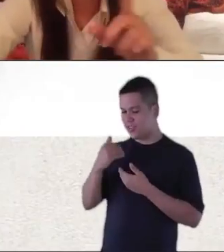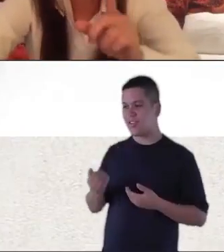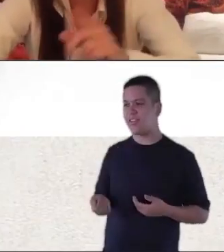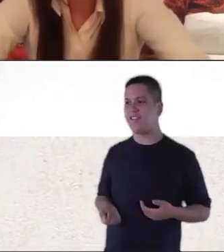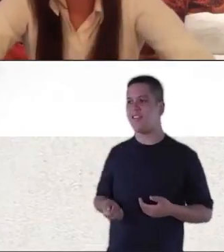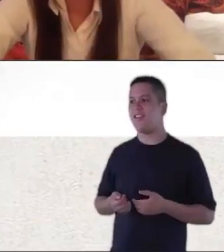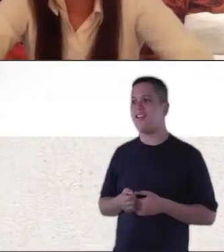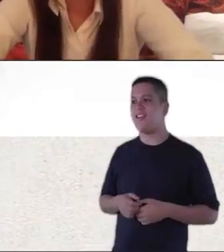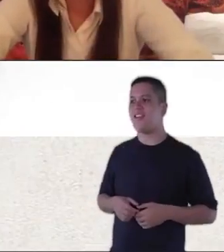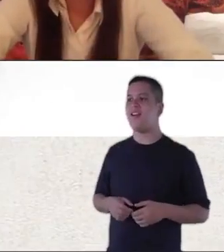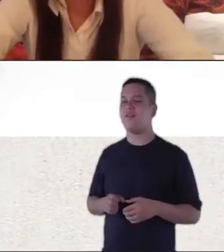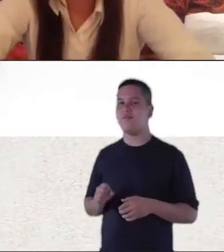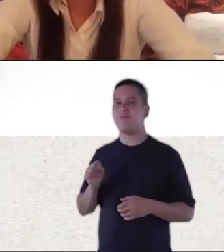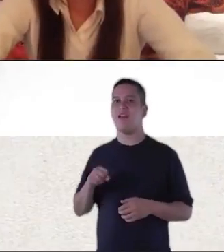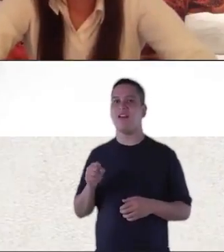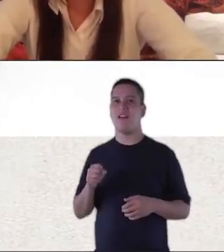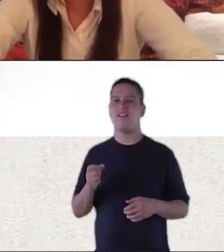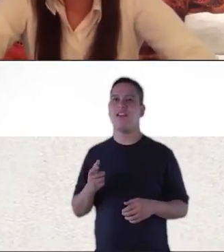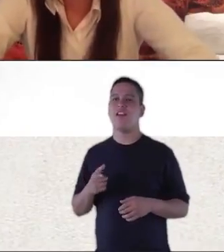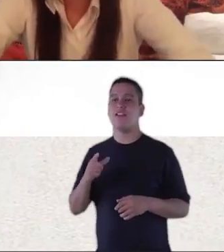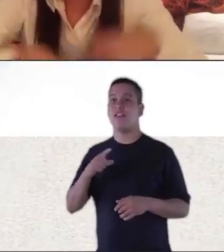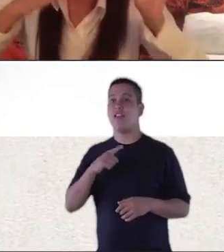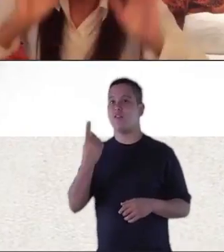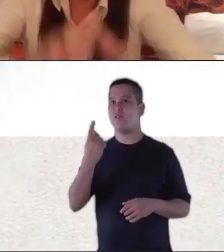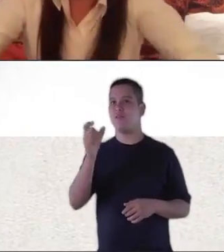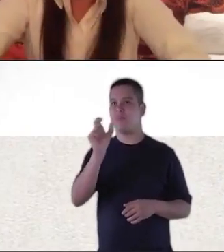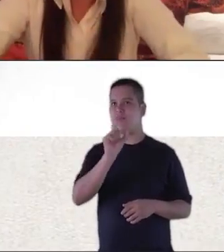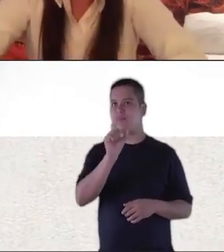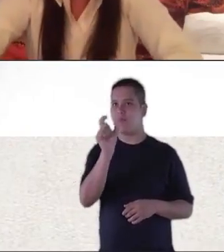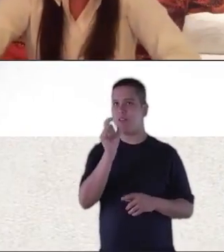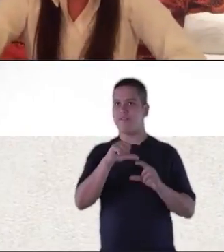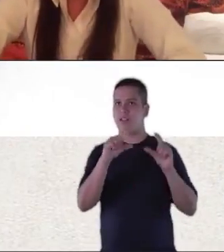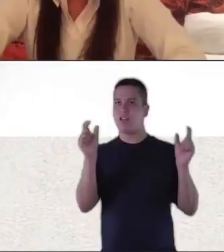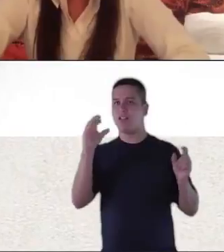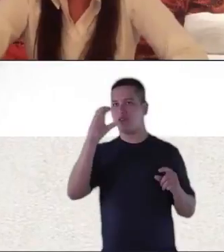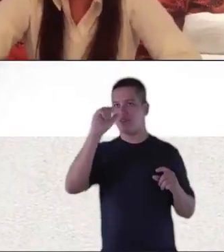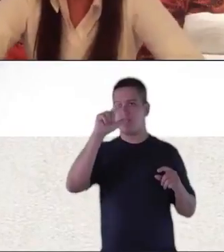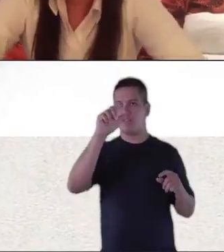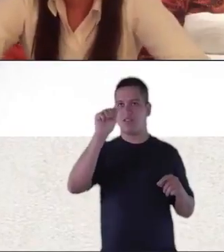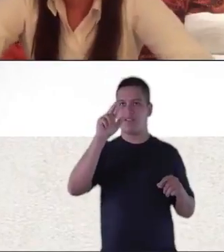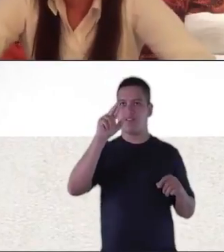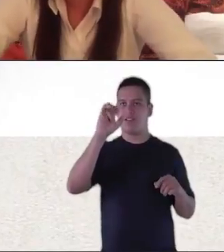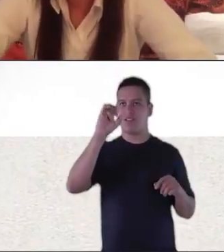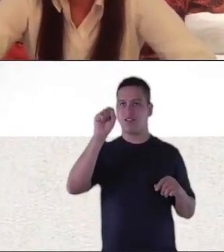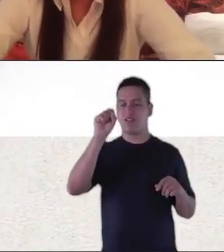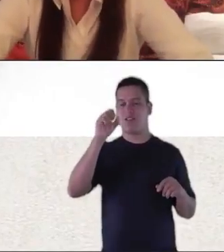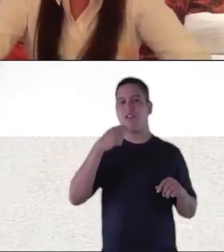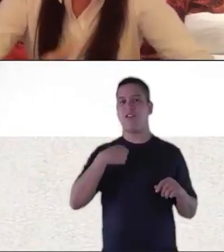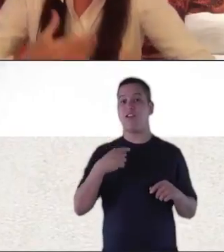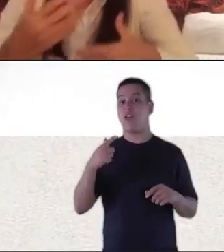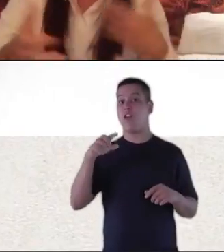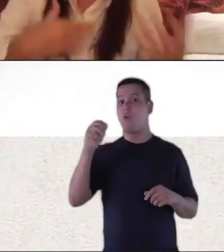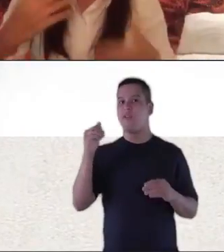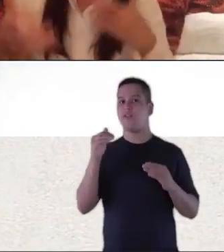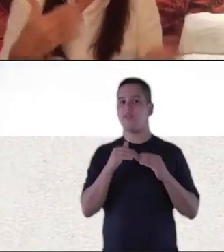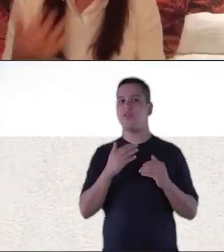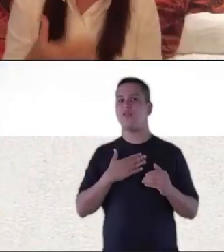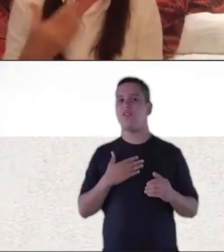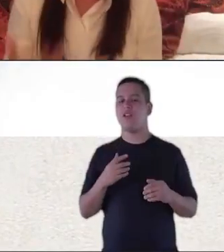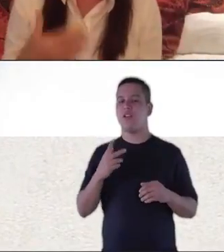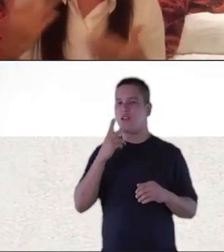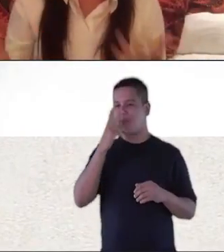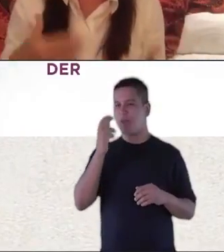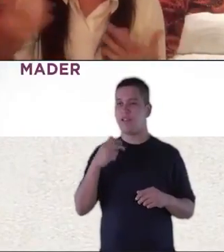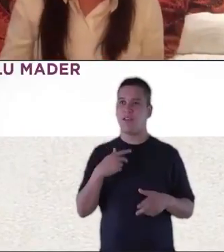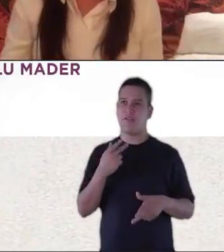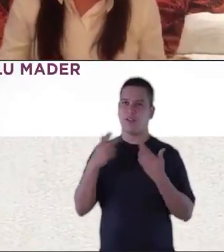Não, eu me identifico com muito uma coisa da Clarice que ela fala, com várias coisas, mas uma eu me identifico muito, porque parece que eu estou toda falante,